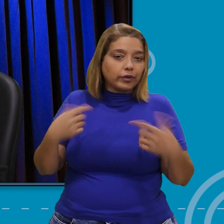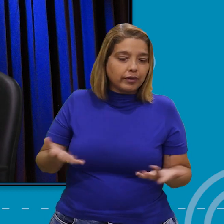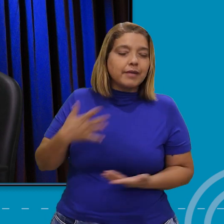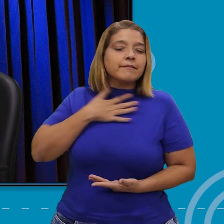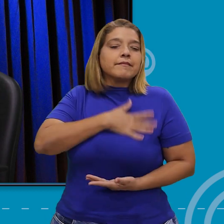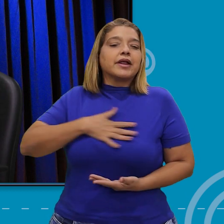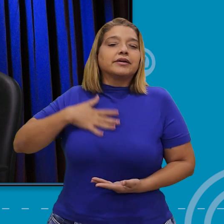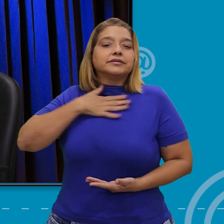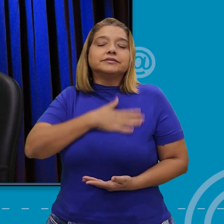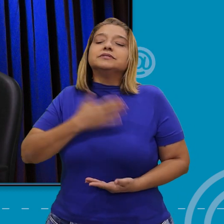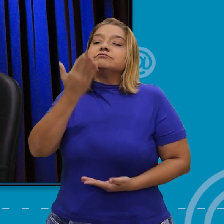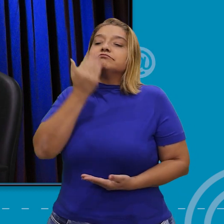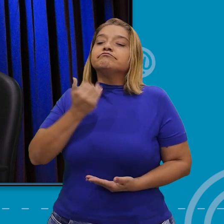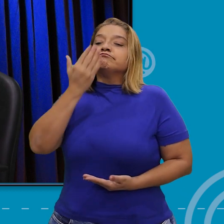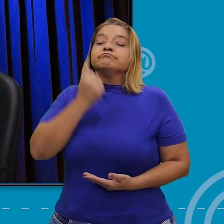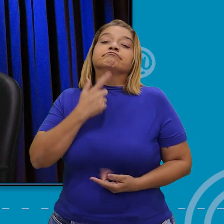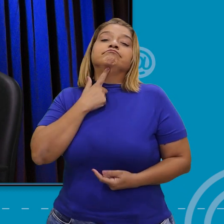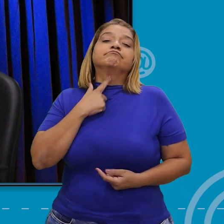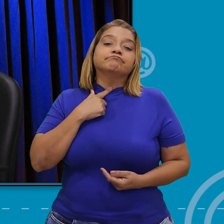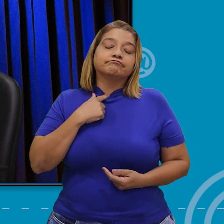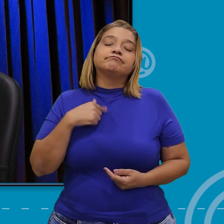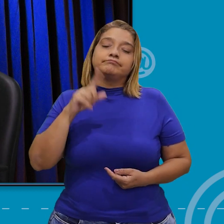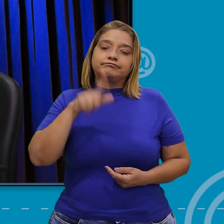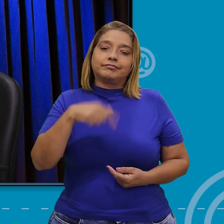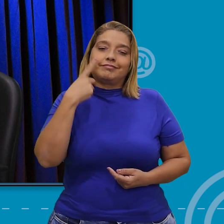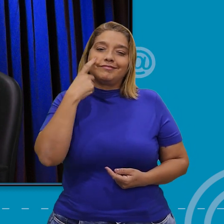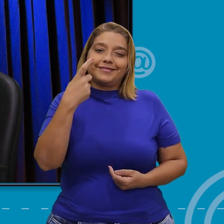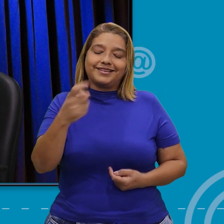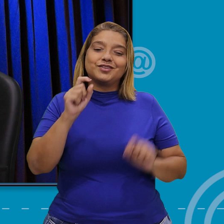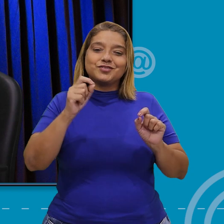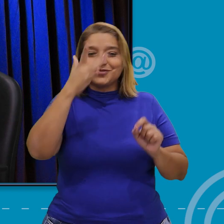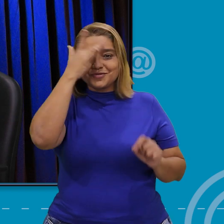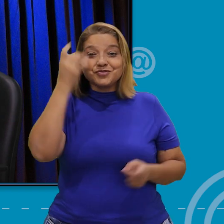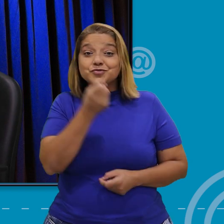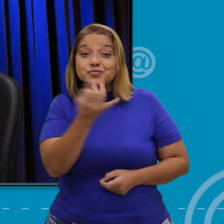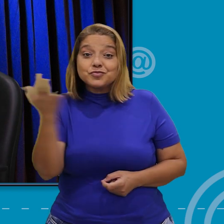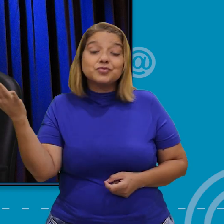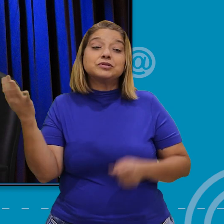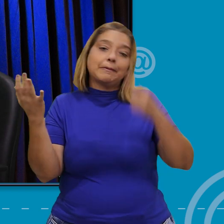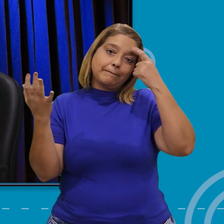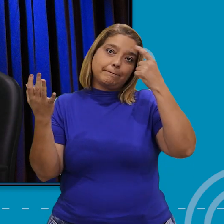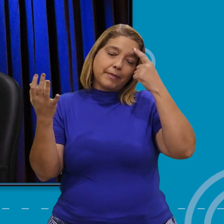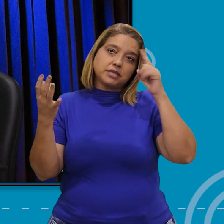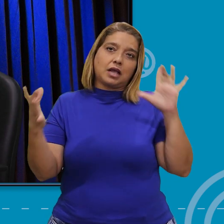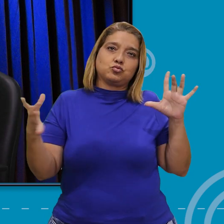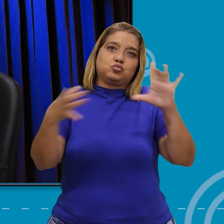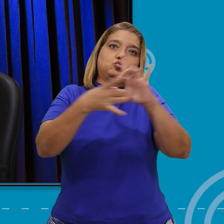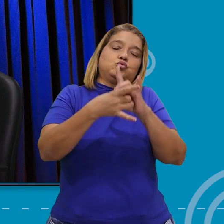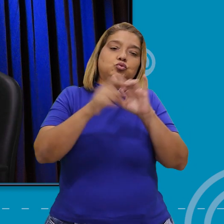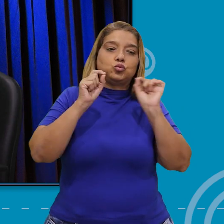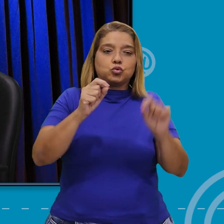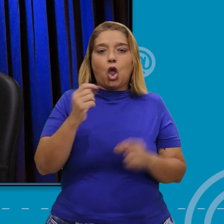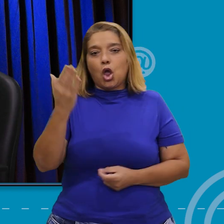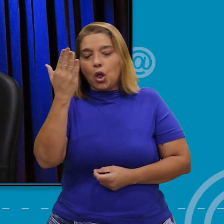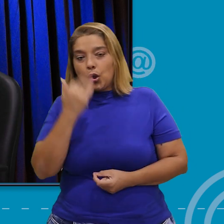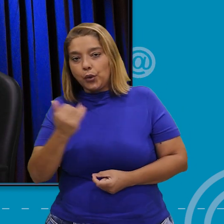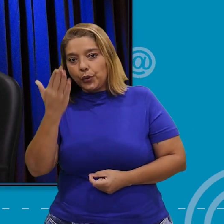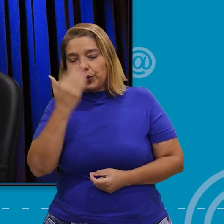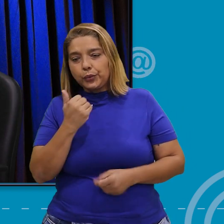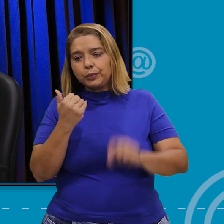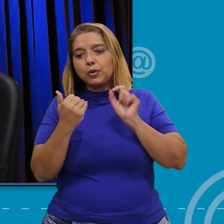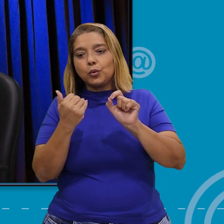a questão do prazer em se alimentar. Isso é interessante porque muita gente sempre associa a questão